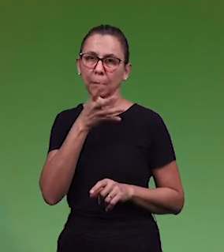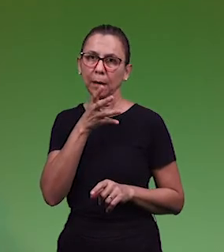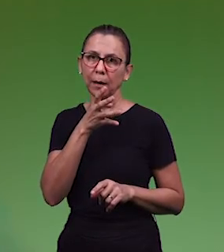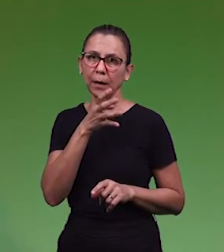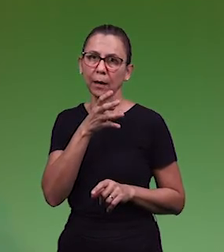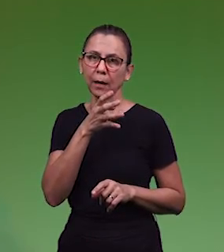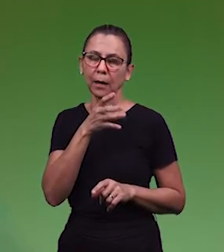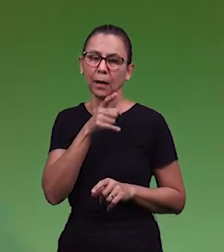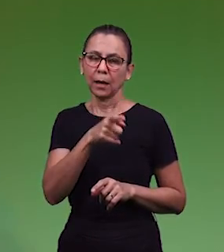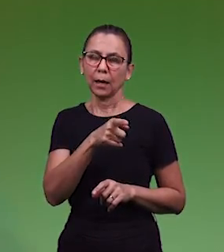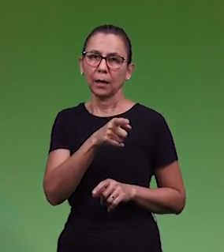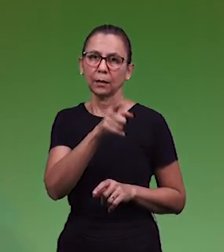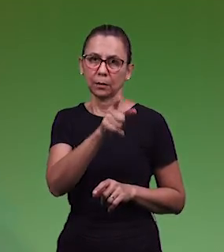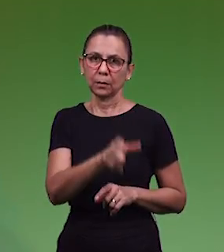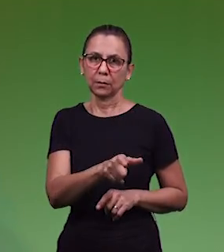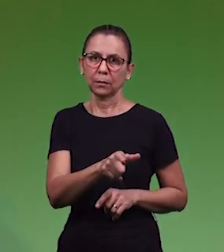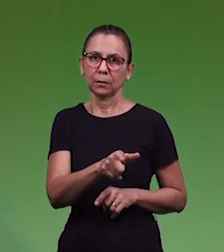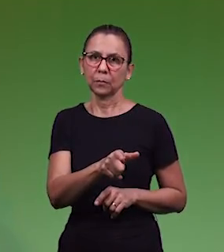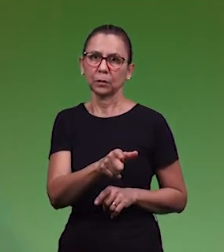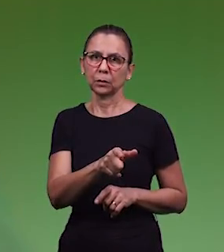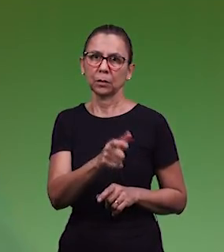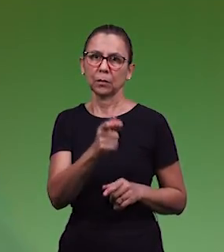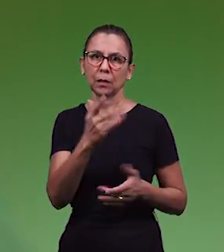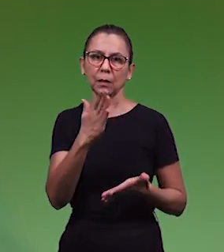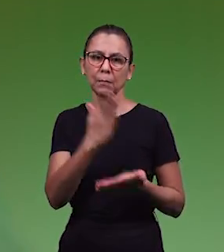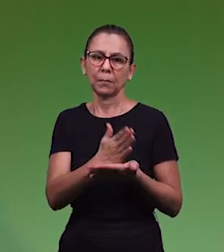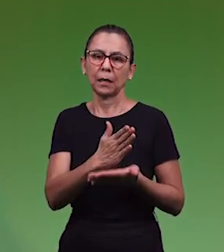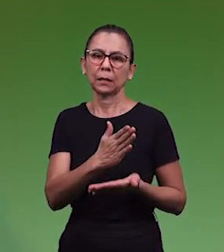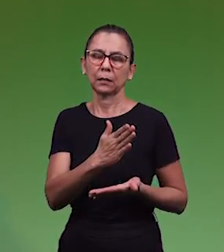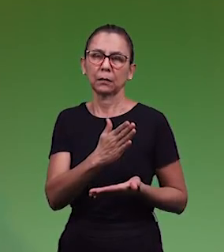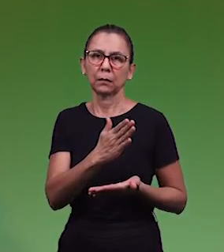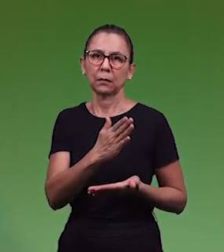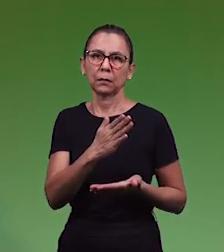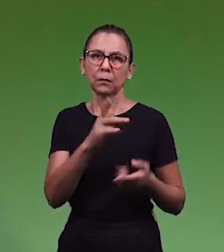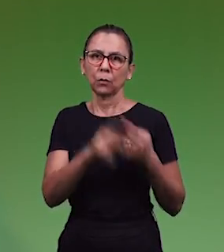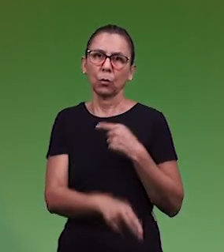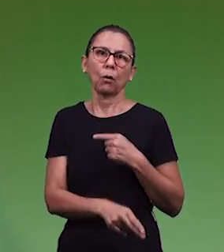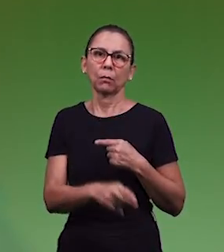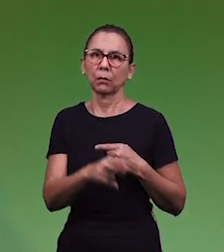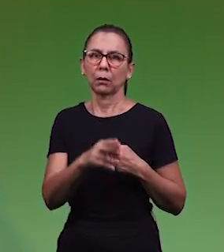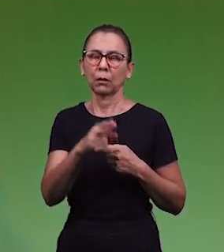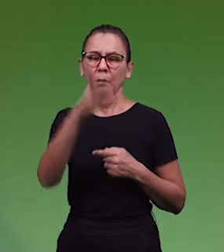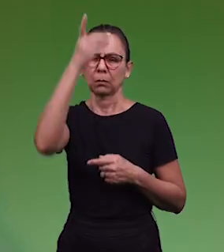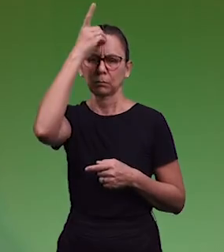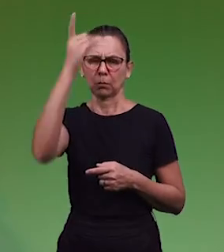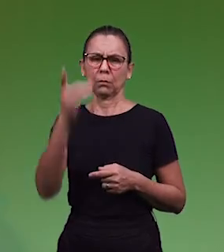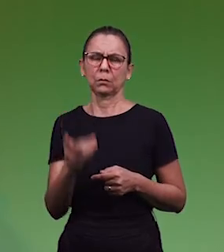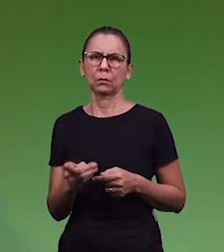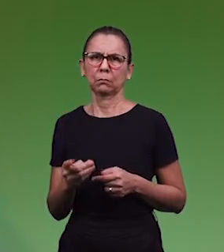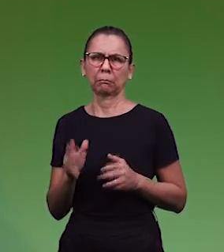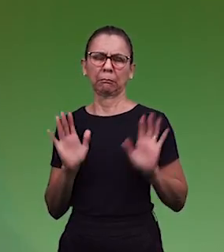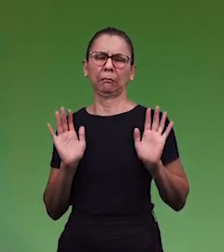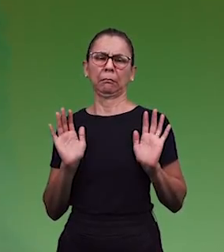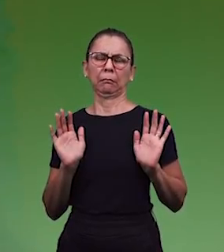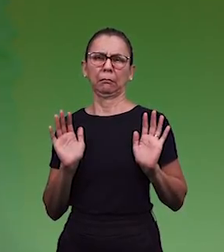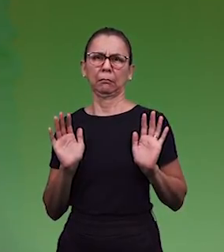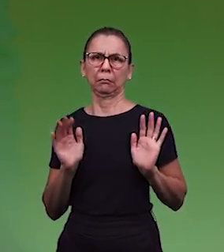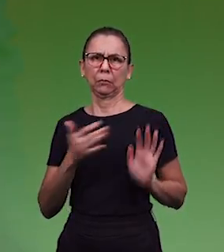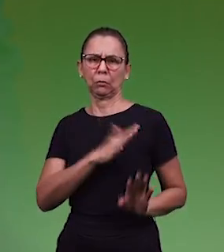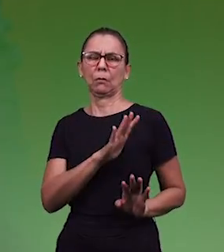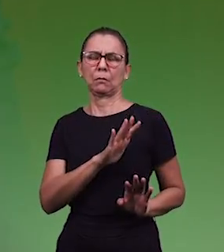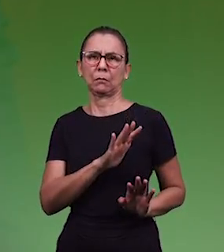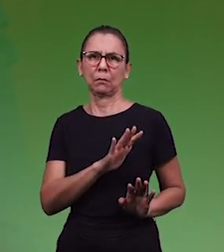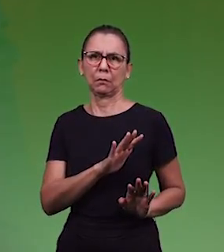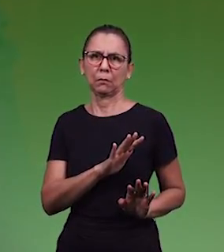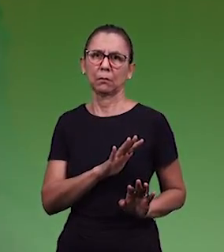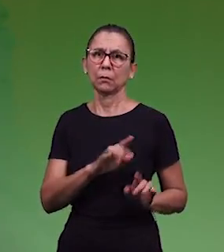vida espiritual, não é? Você precisa ser portador de dons com profundidade, dons que venham do Senhor, e às vezes